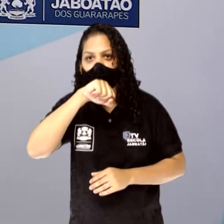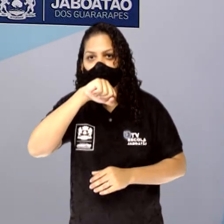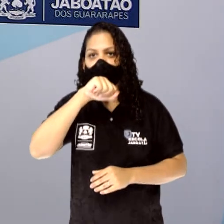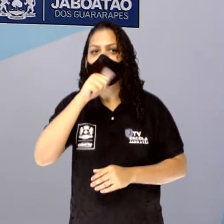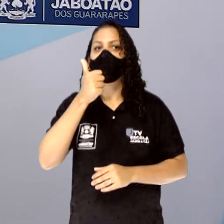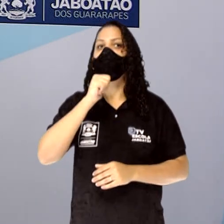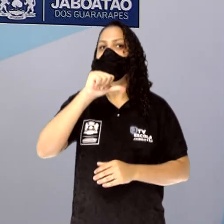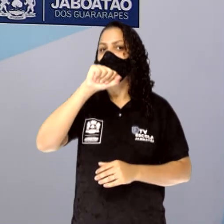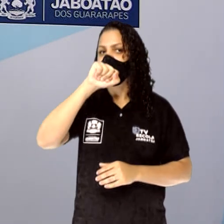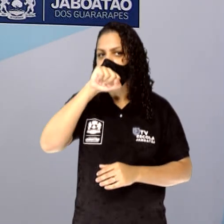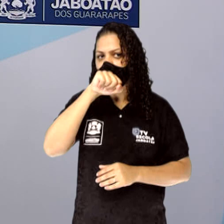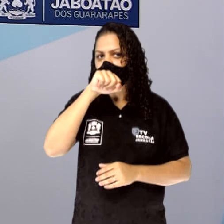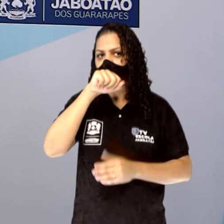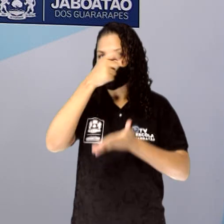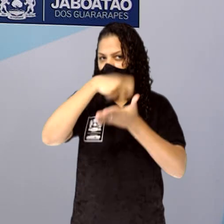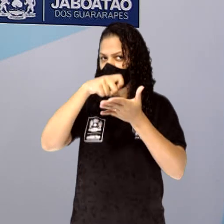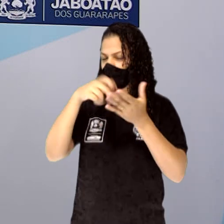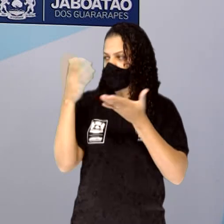vez. Mother.